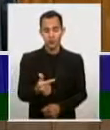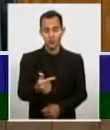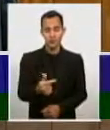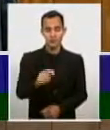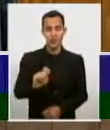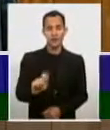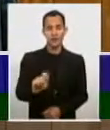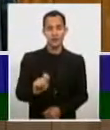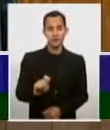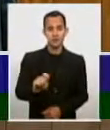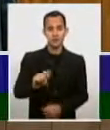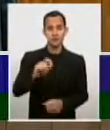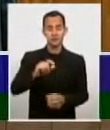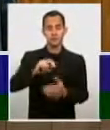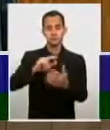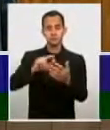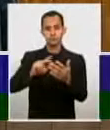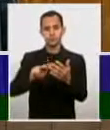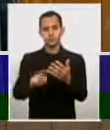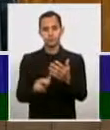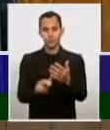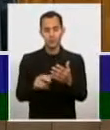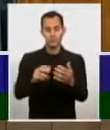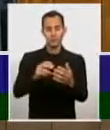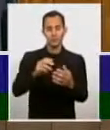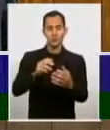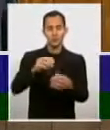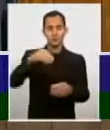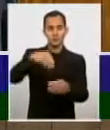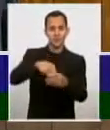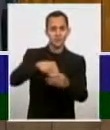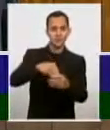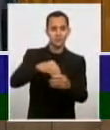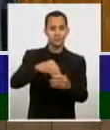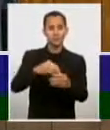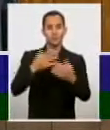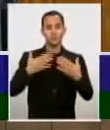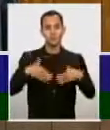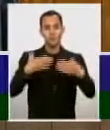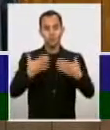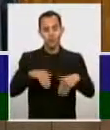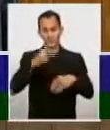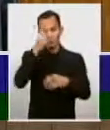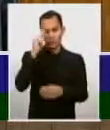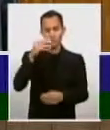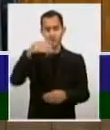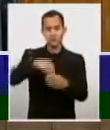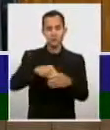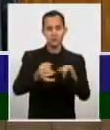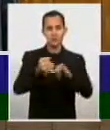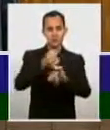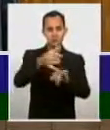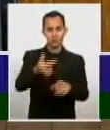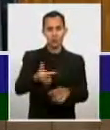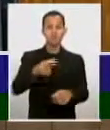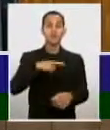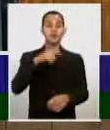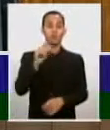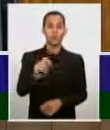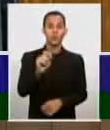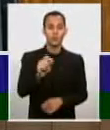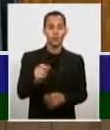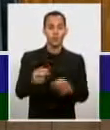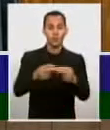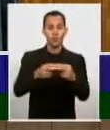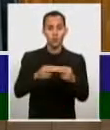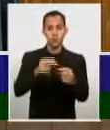Artigo 39, 2A. Dentre as condutas que comprometem o conforto dos usuários contido no inciso 2, inclui-se no